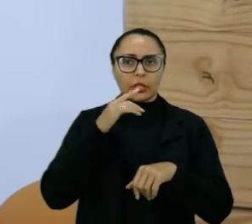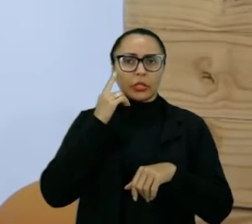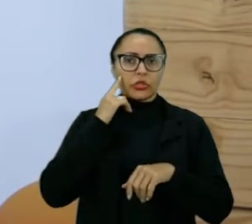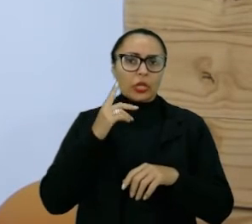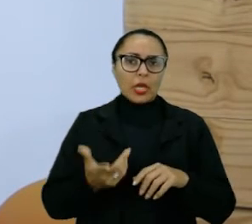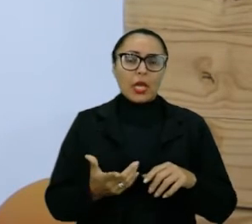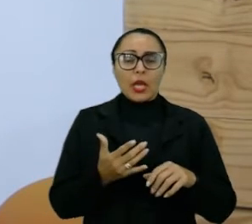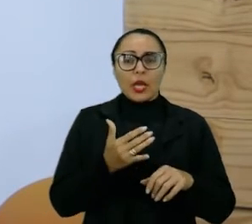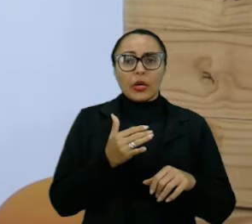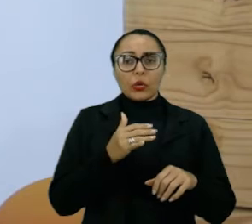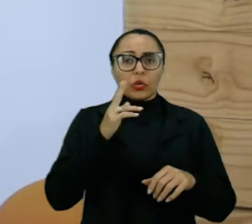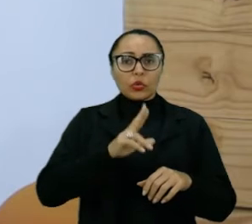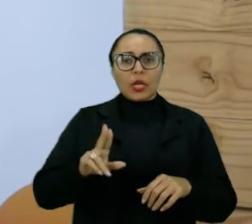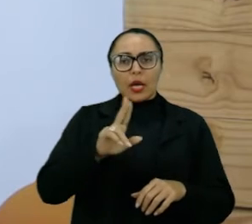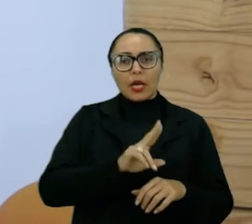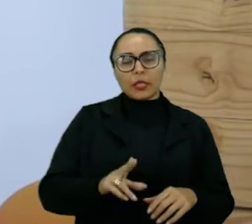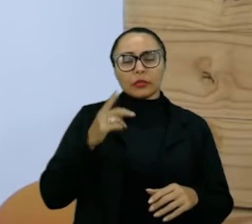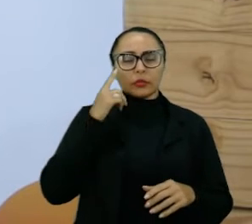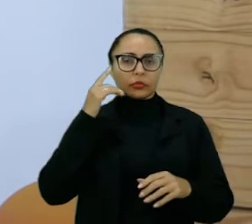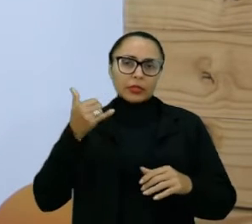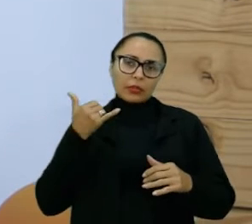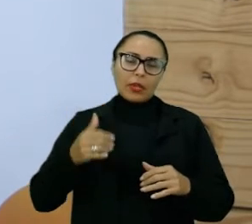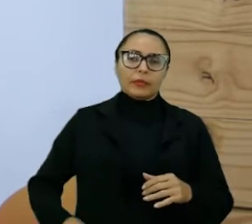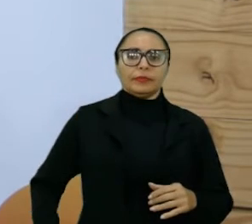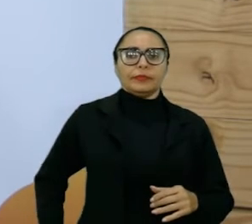ferramentas para serem usadas no celular.